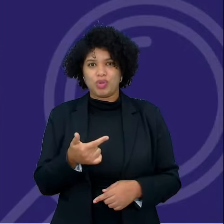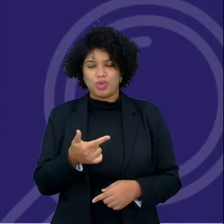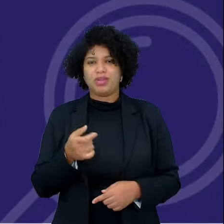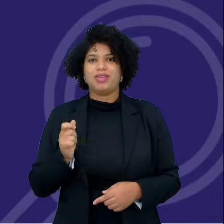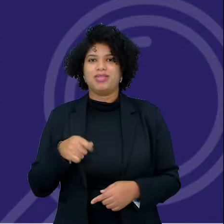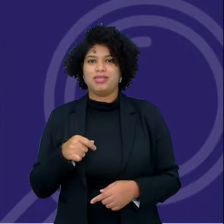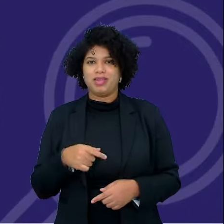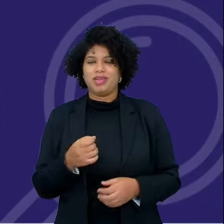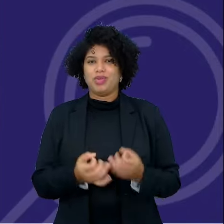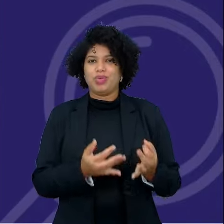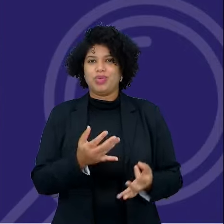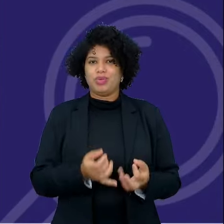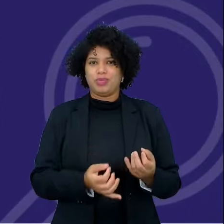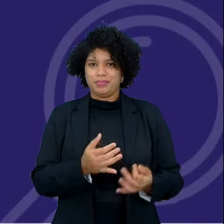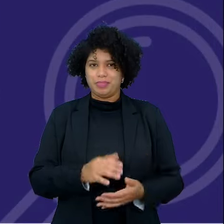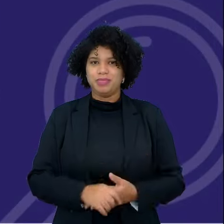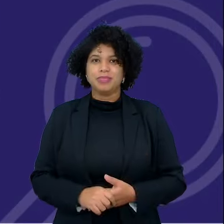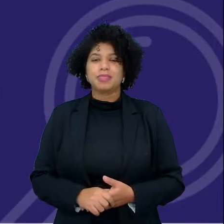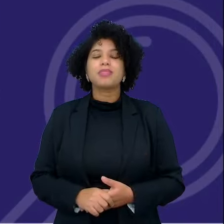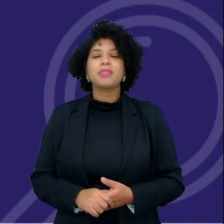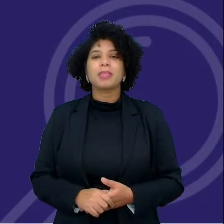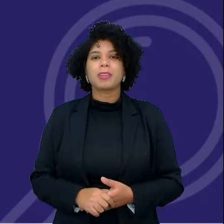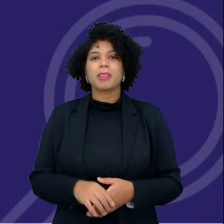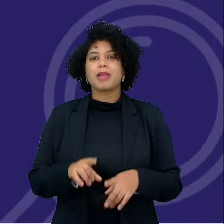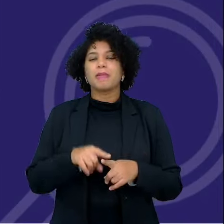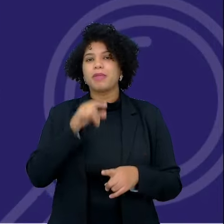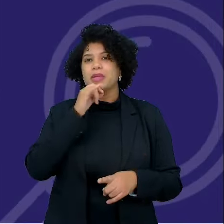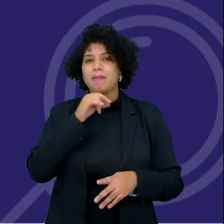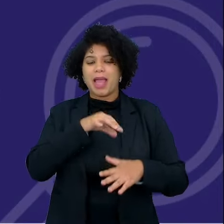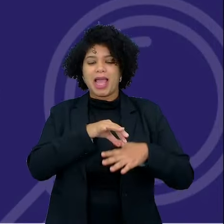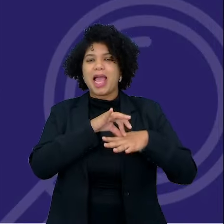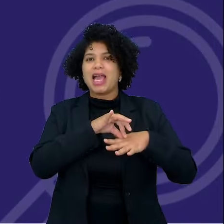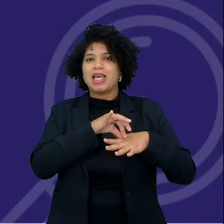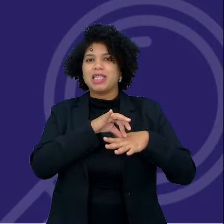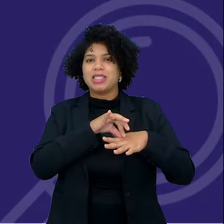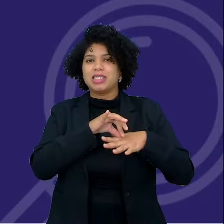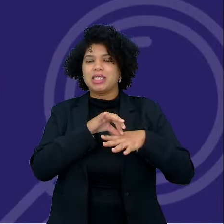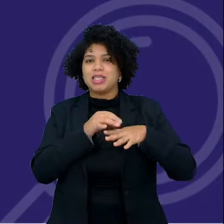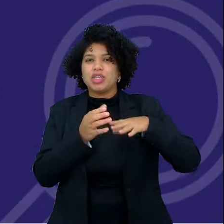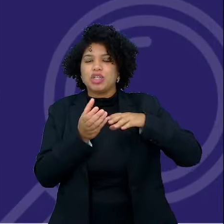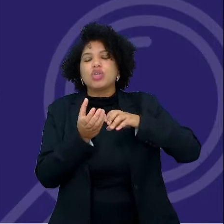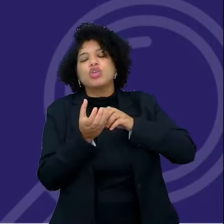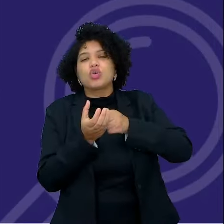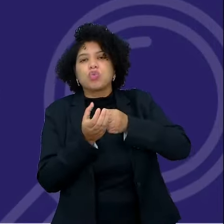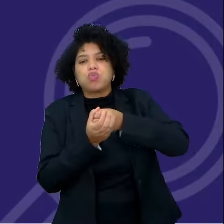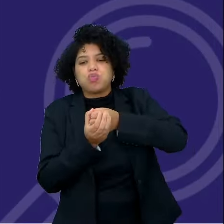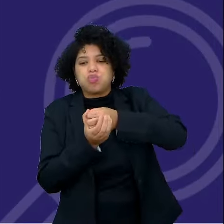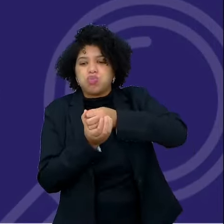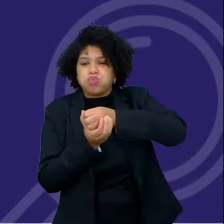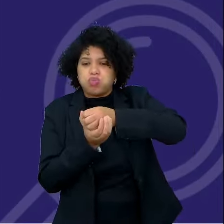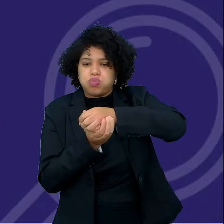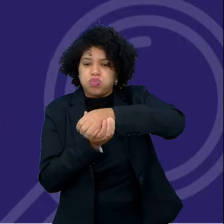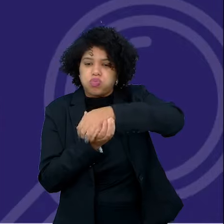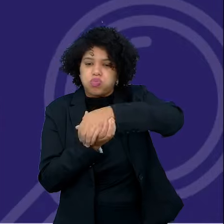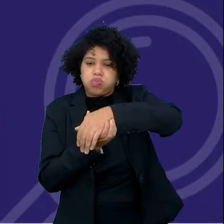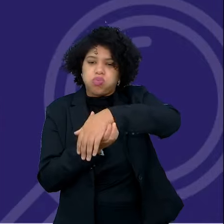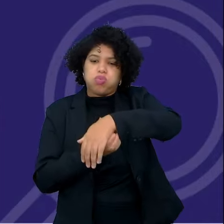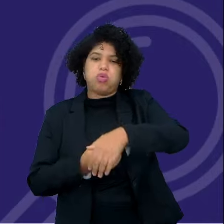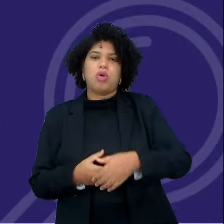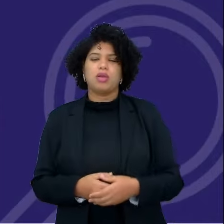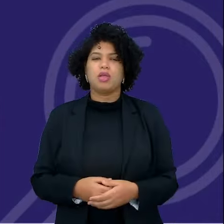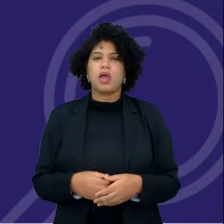ponto. Eu falo também da carne moída. Por que eu pego uma carne em pedaços e às